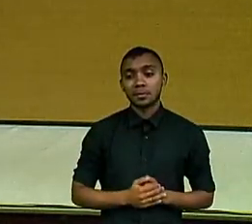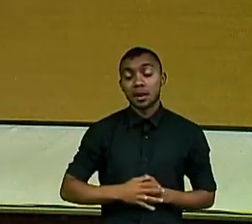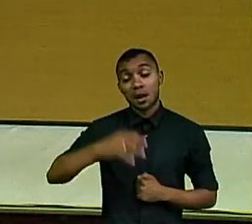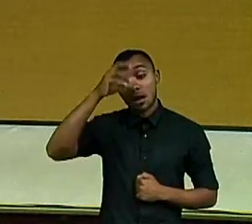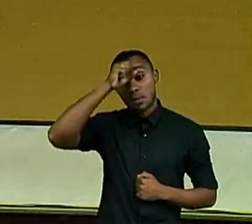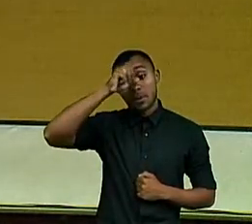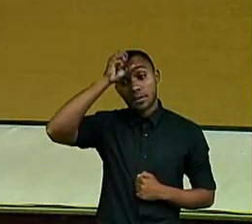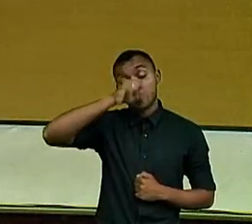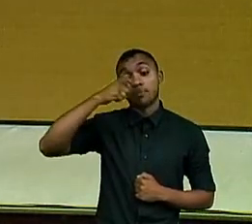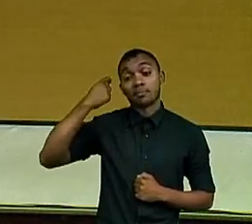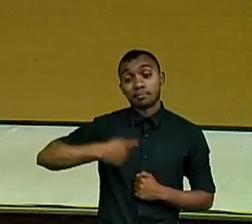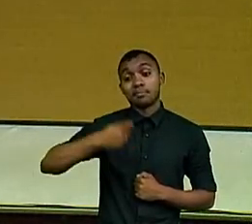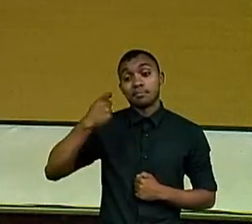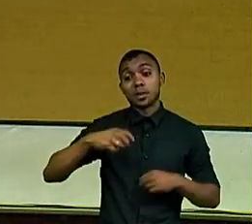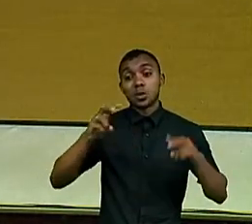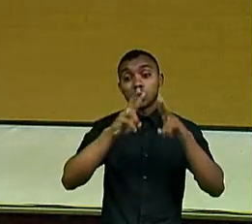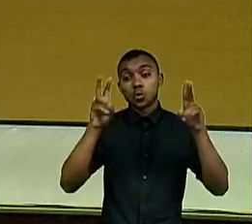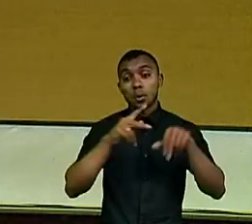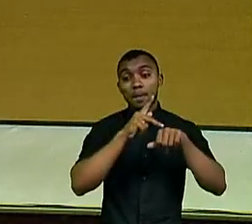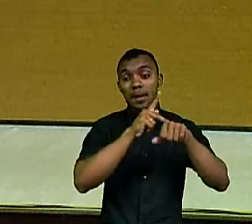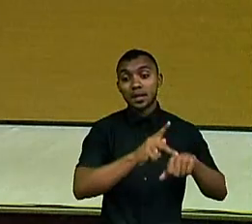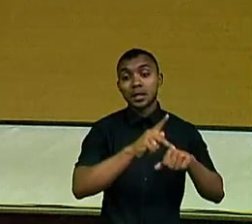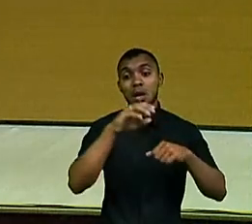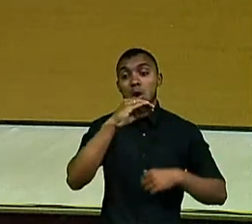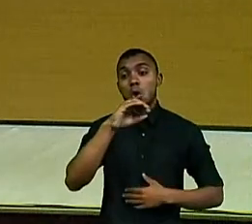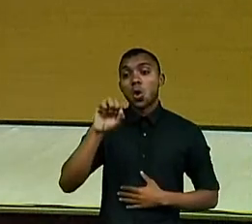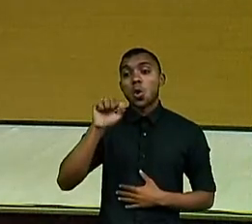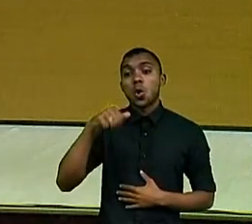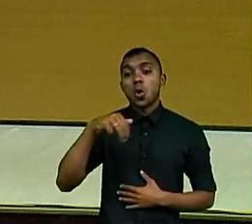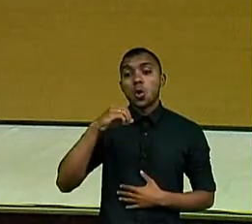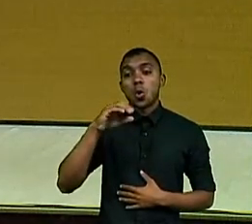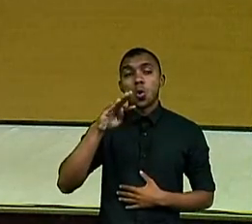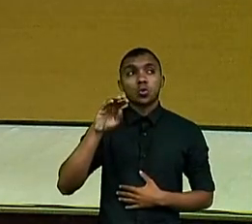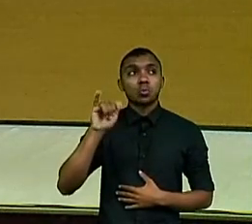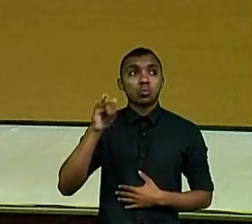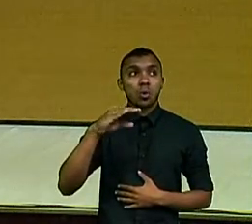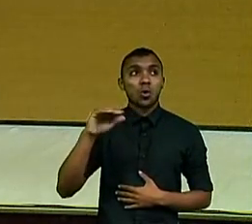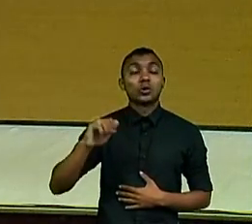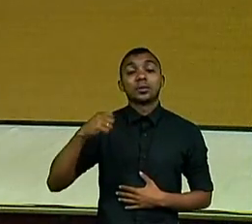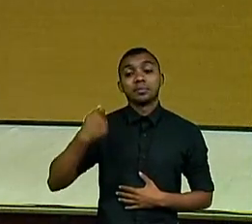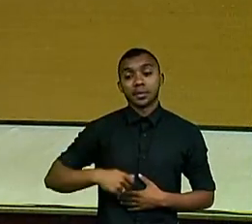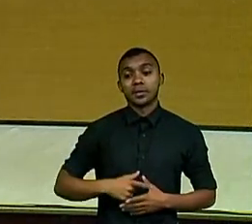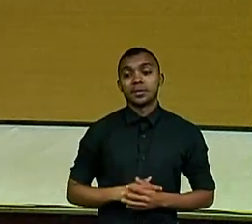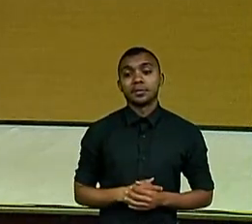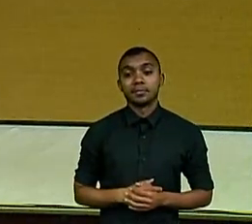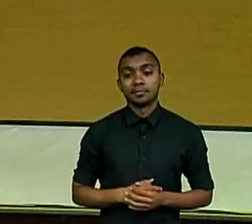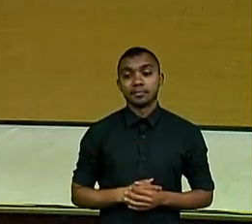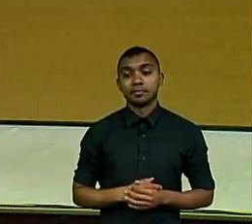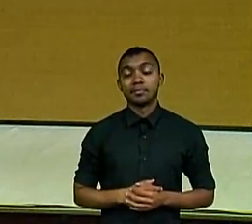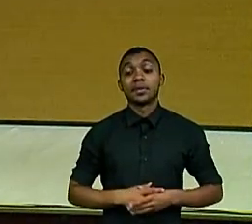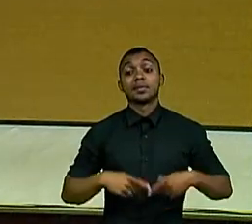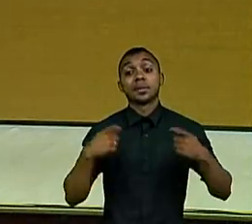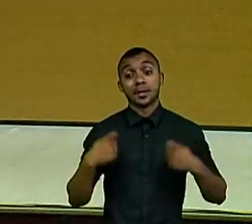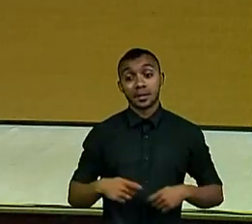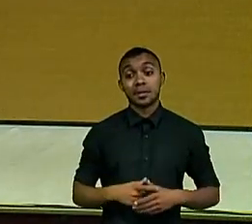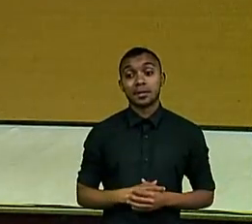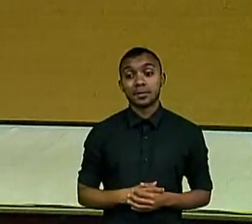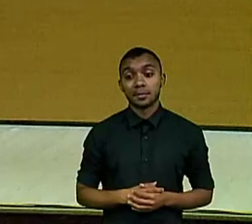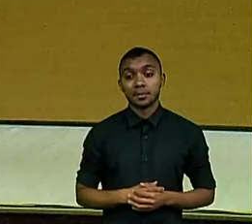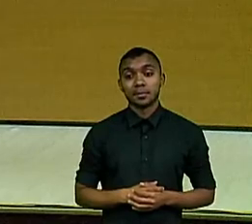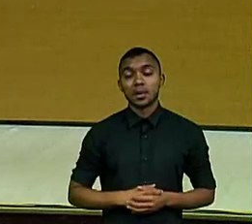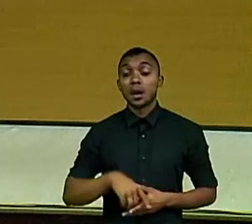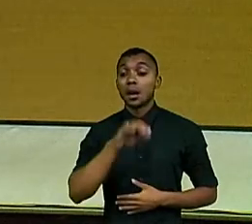não queira pressão osmótica pelo menos hidrostática pelo menos essas observações eletricidade